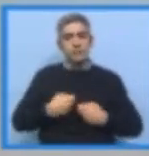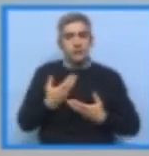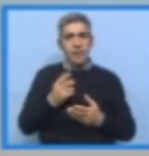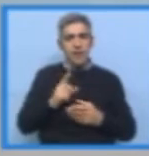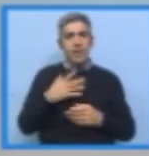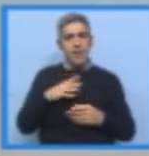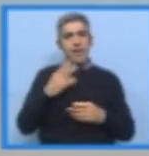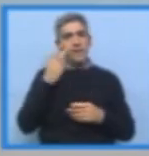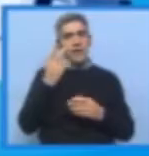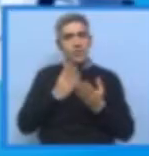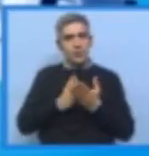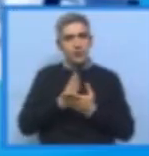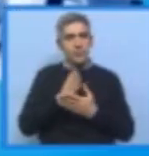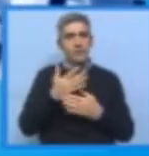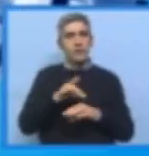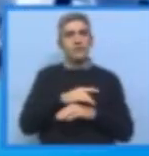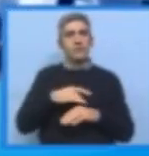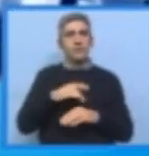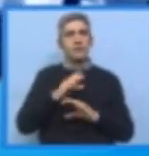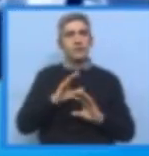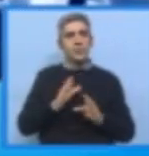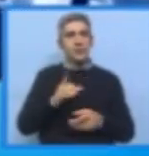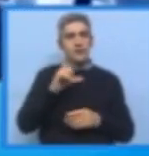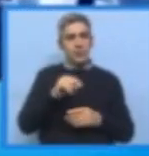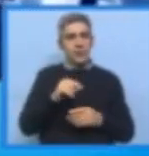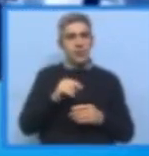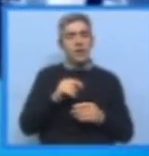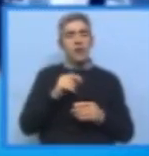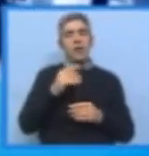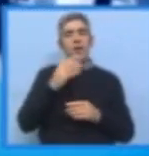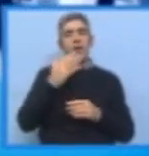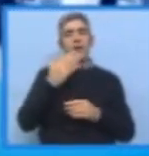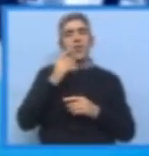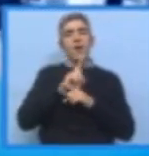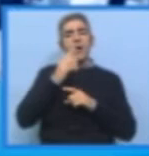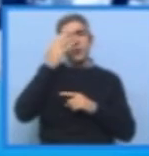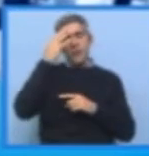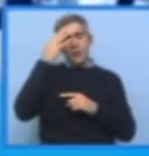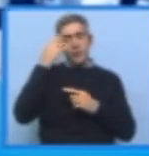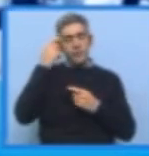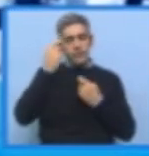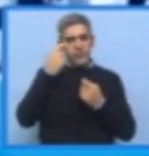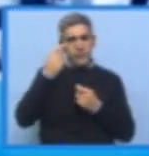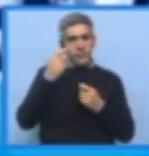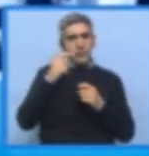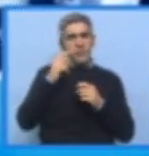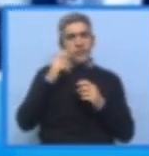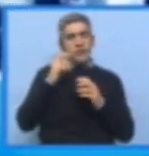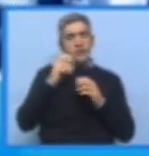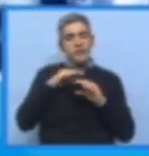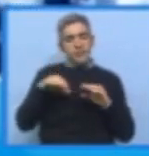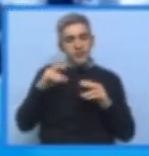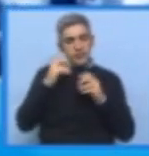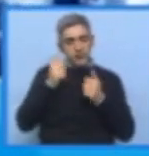a pessoa ligada à vida. Mas um médico tem que ter alguma atitude racional e cientificamente correta